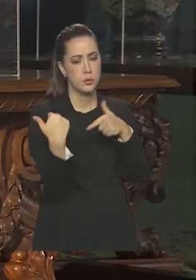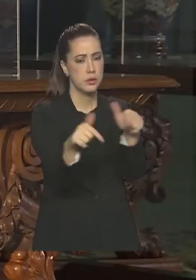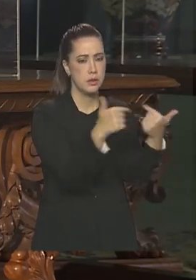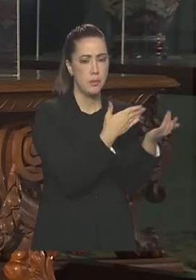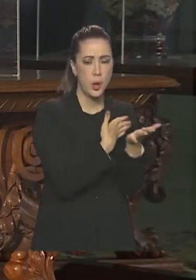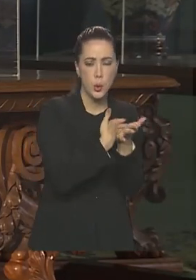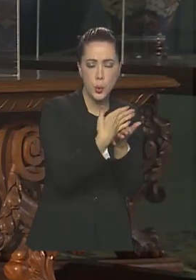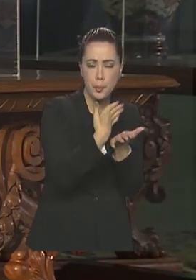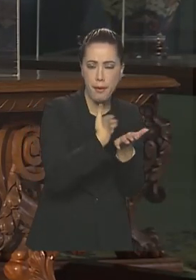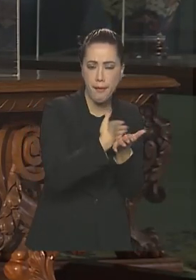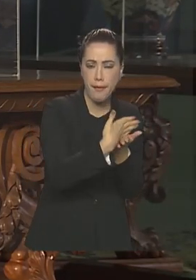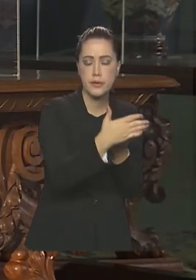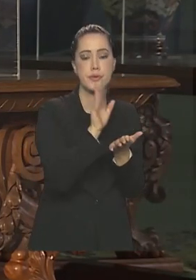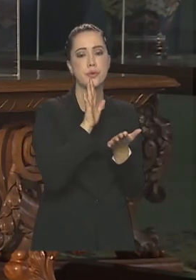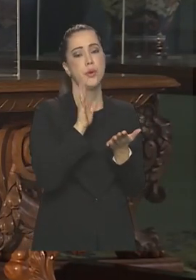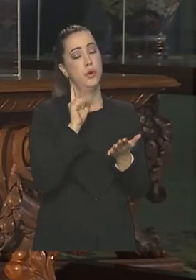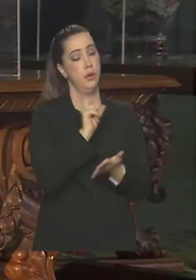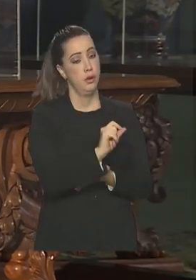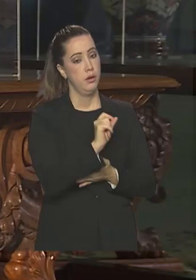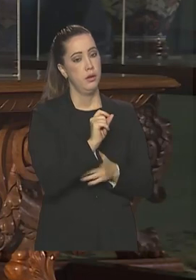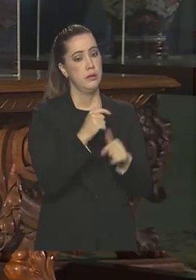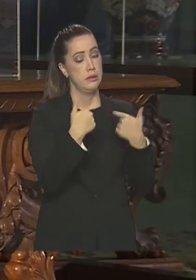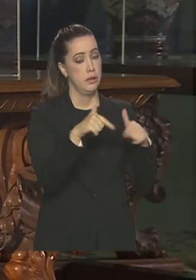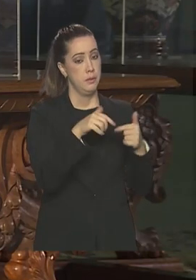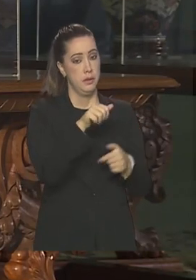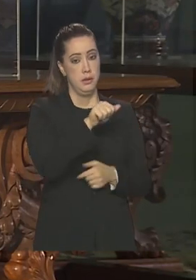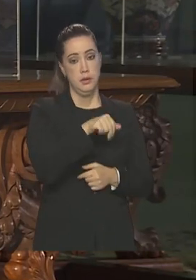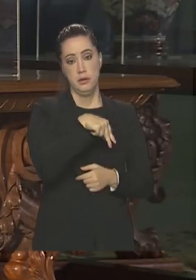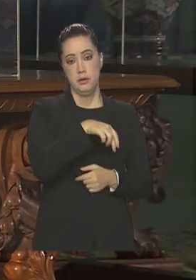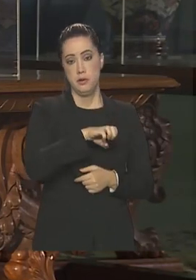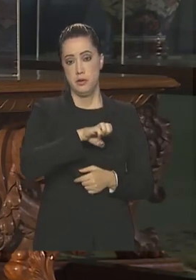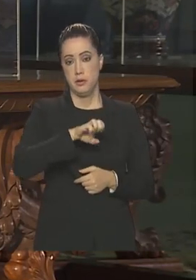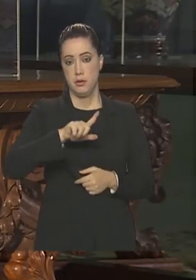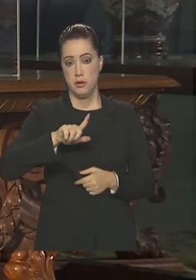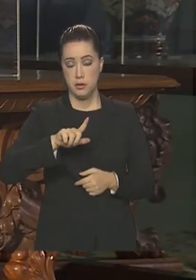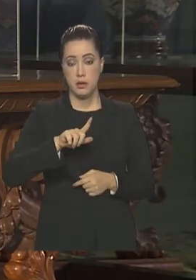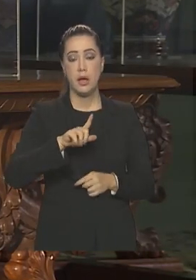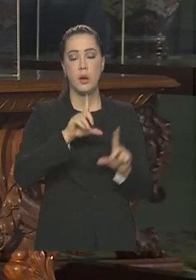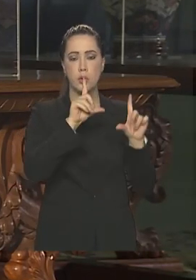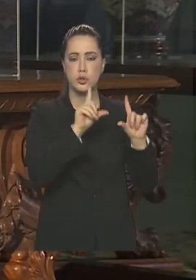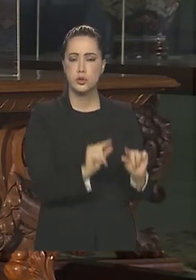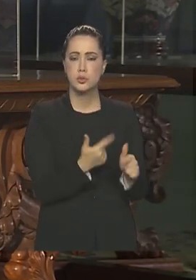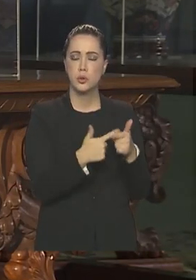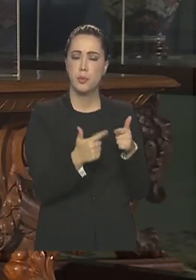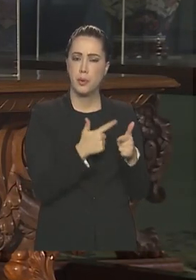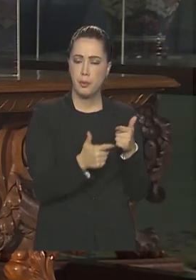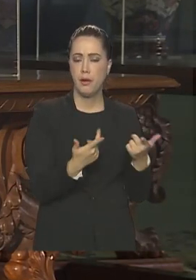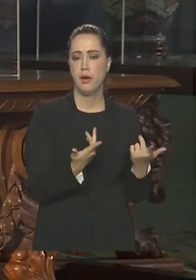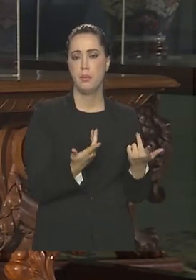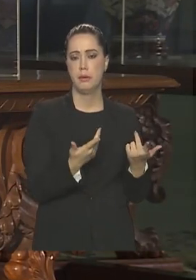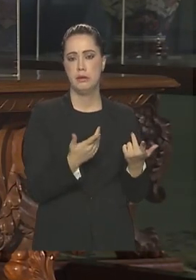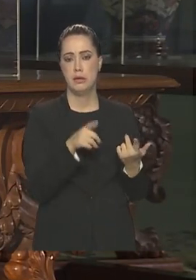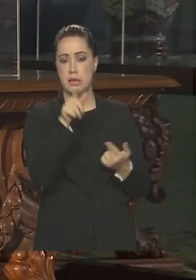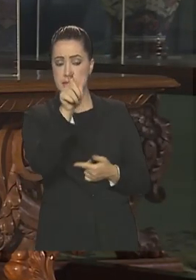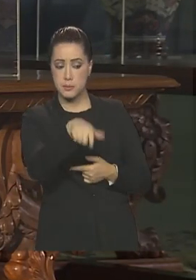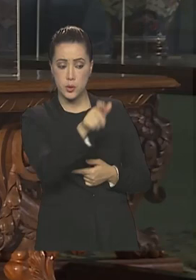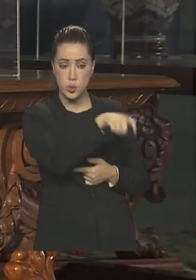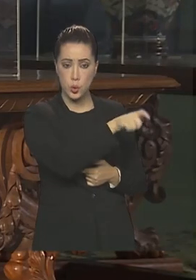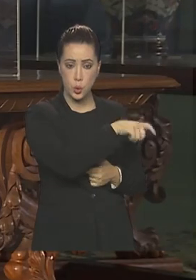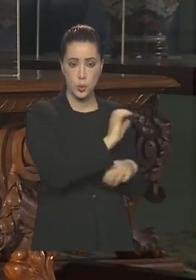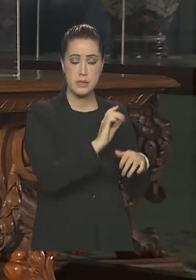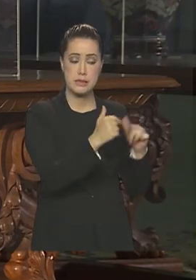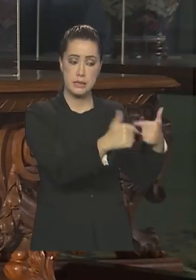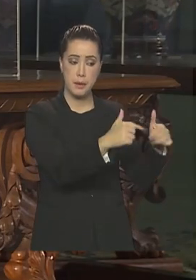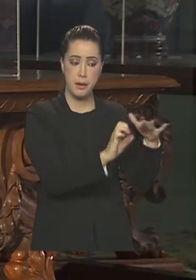no início da pandemia, medidas pela Agência Nacional de Energia Elétrica que minimizam o contato entre colaboradores das